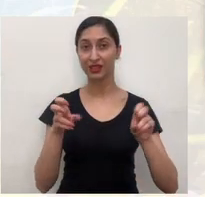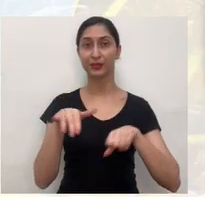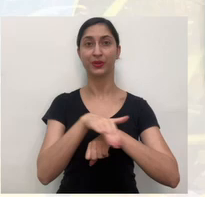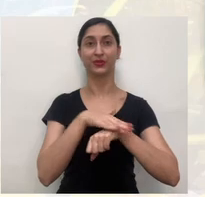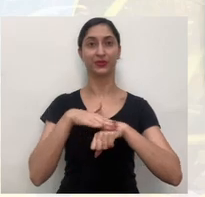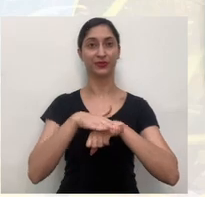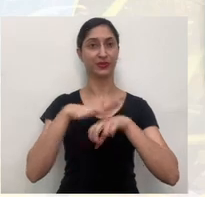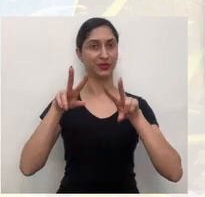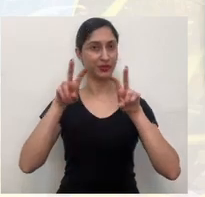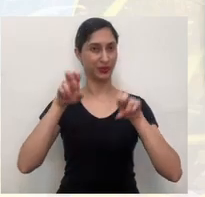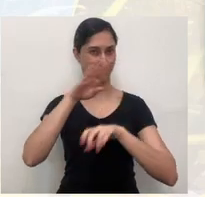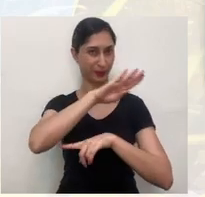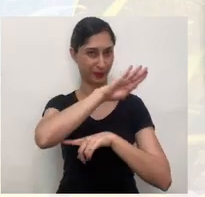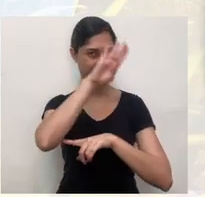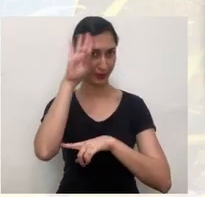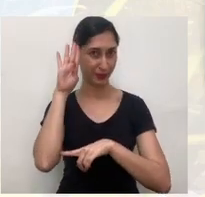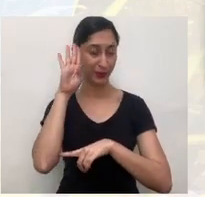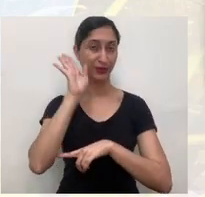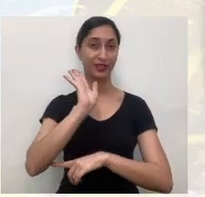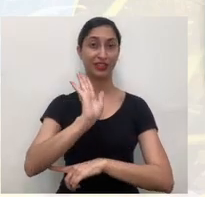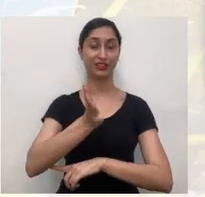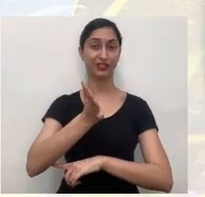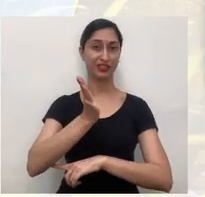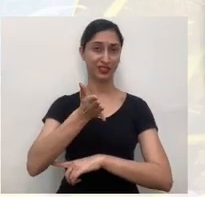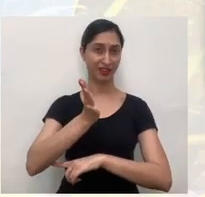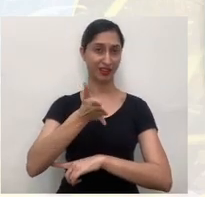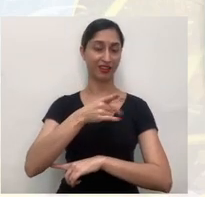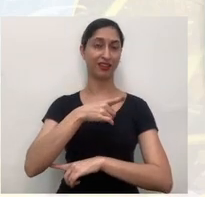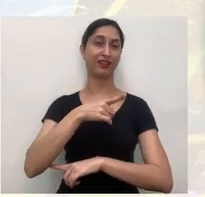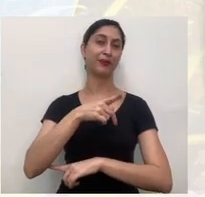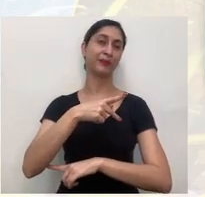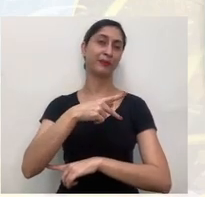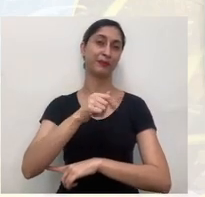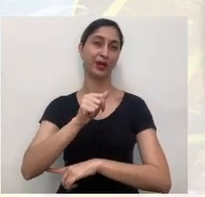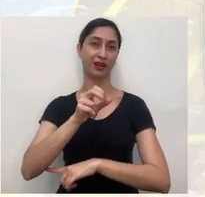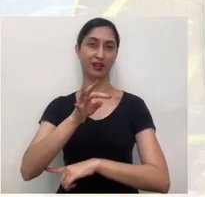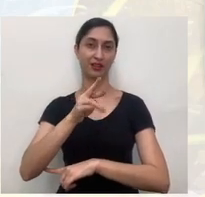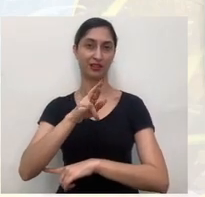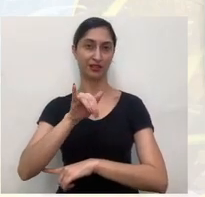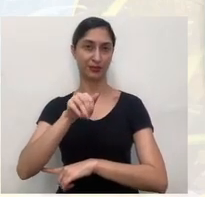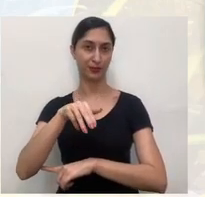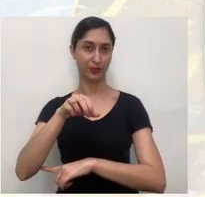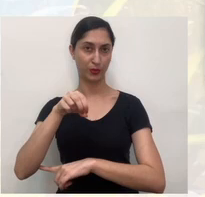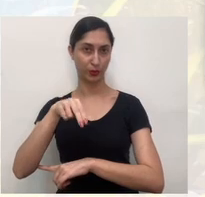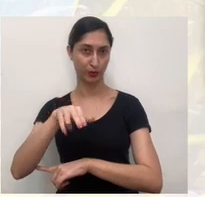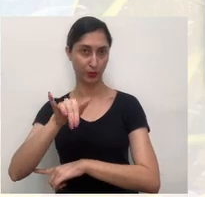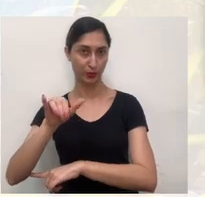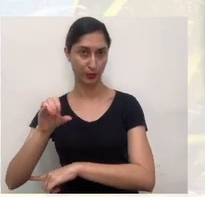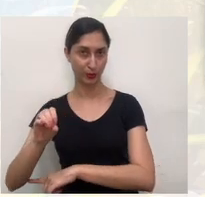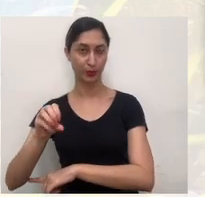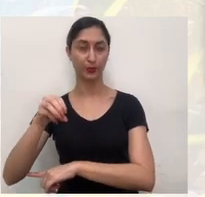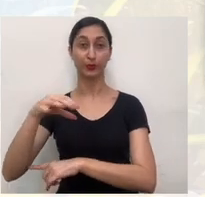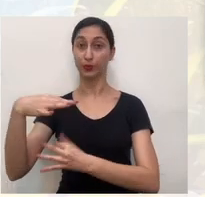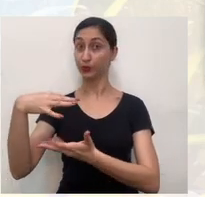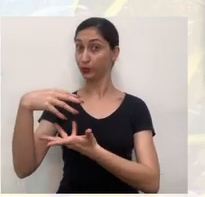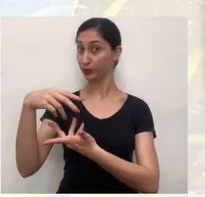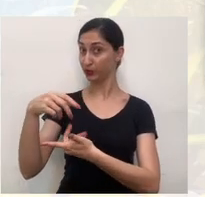Pampulha, que já é um bem que tem título de patrimônio mundial, né?